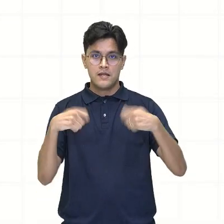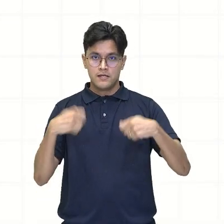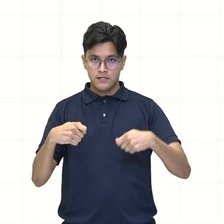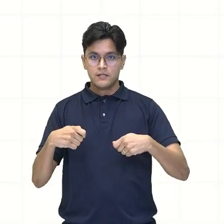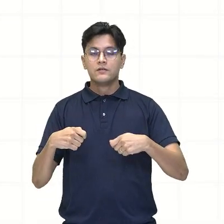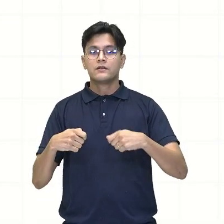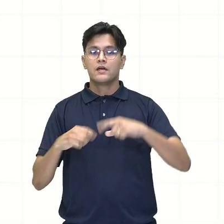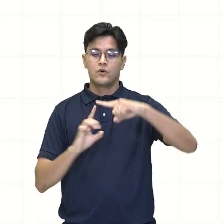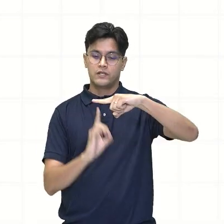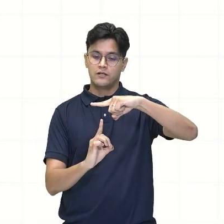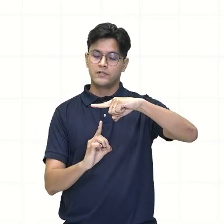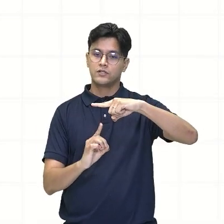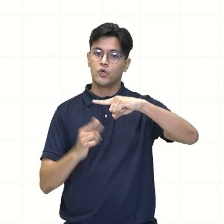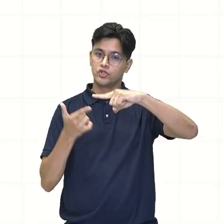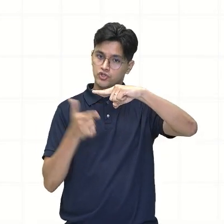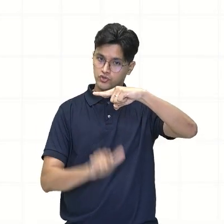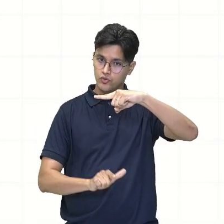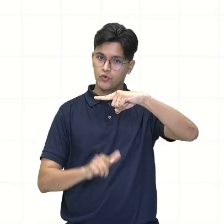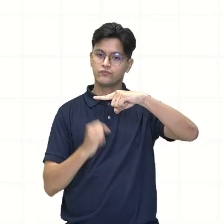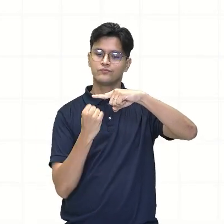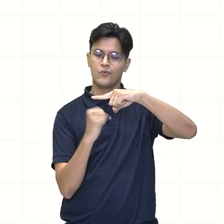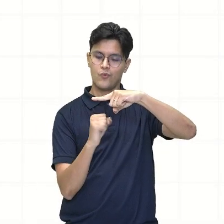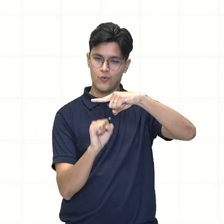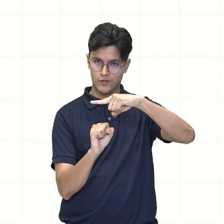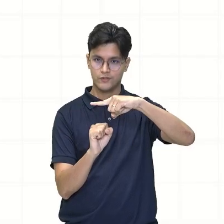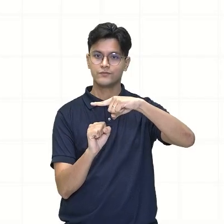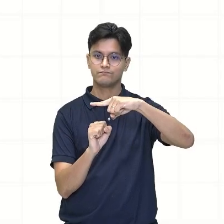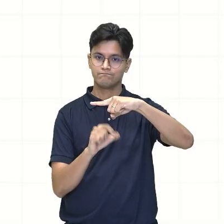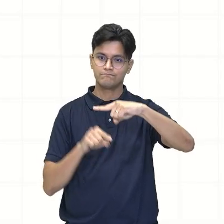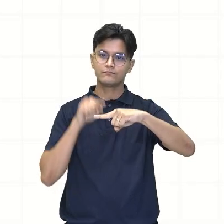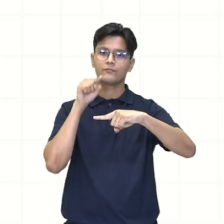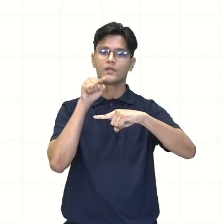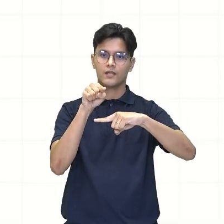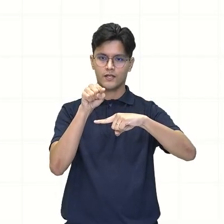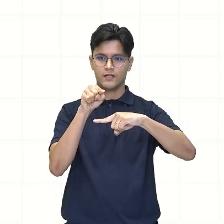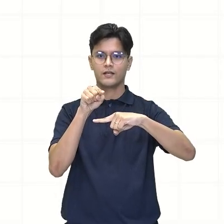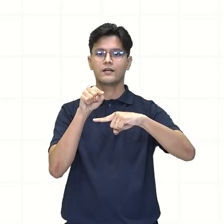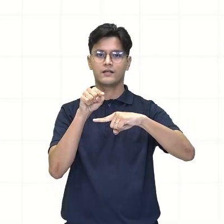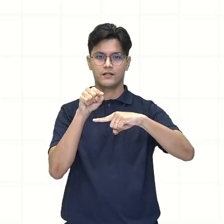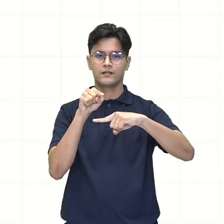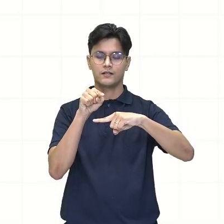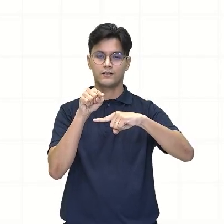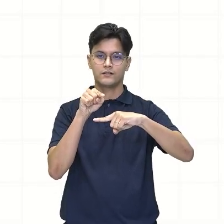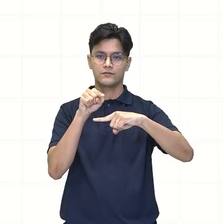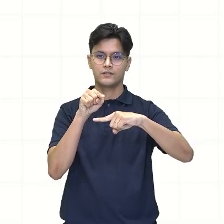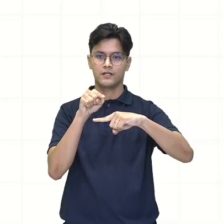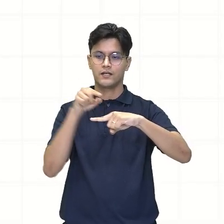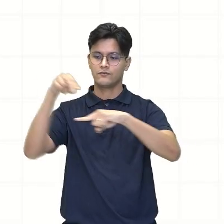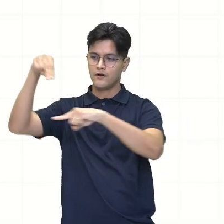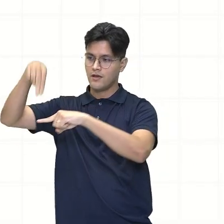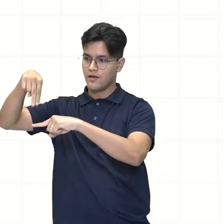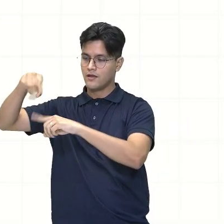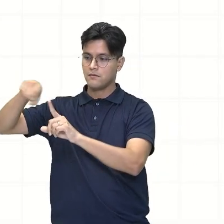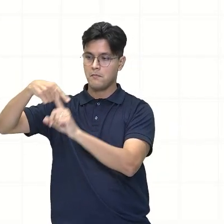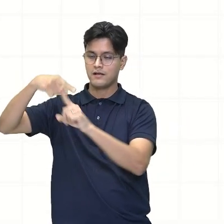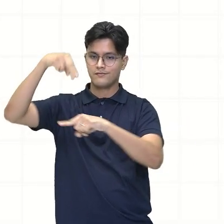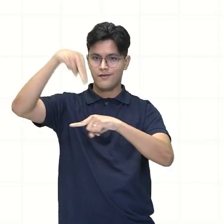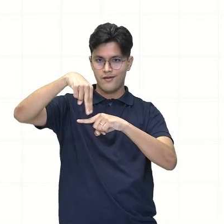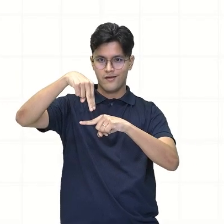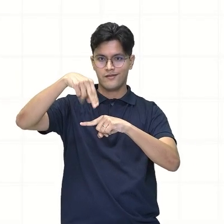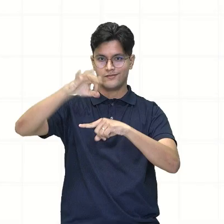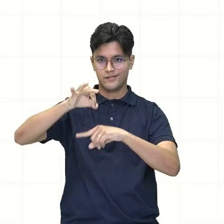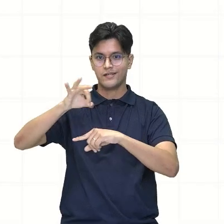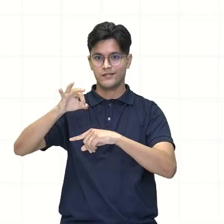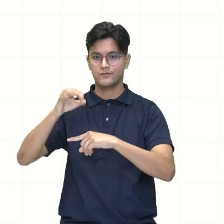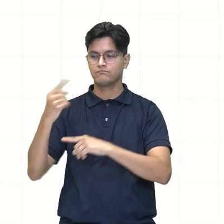o denominador, aqui é o 8, e a gente faz a operação indicada nos numeradores. No caso, aqui é a adição. 10 mais